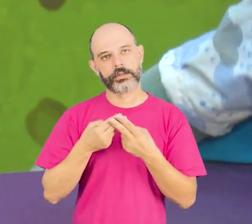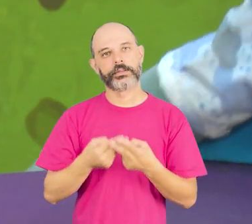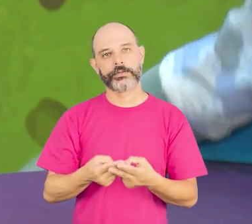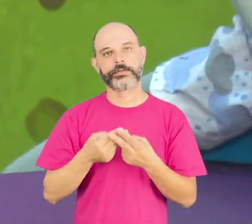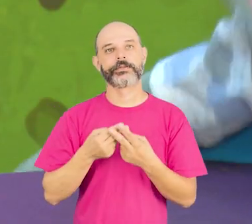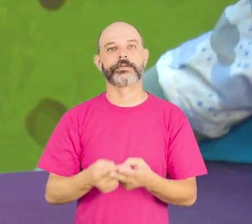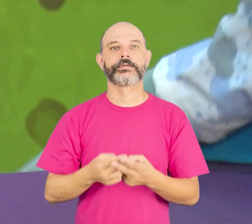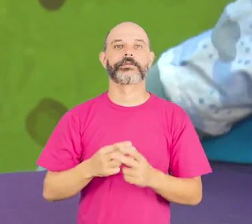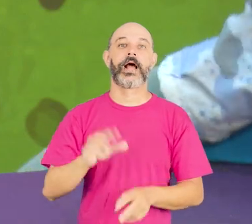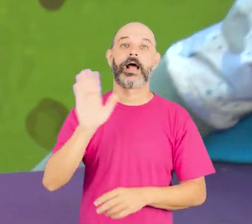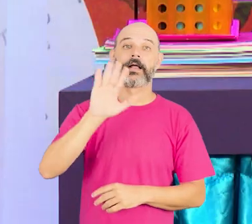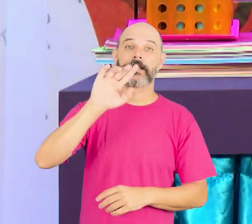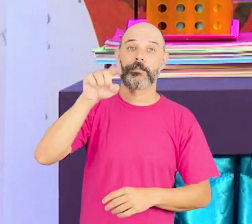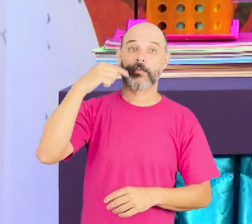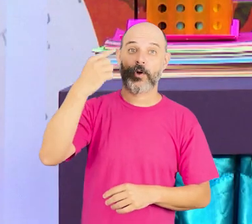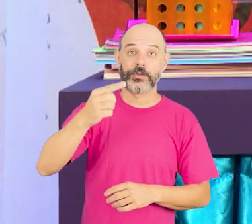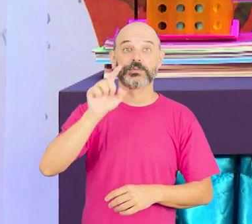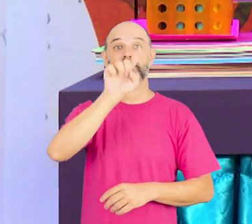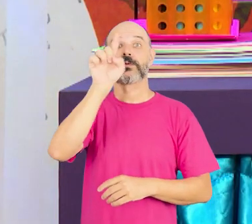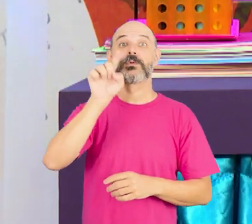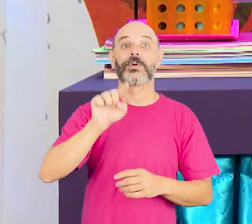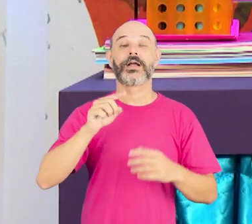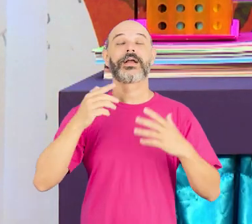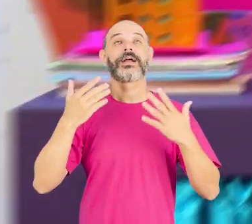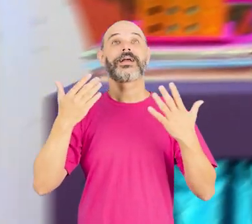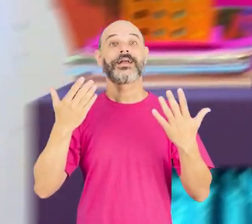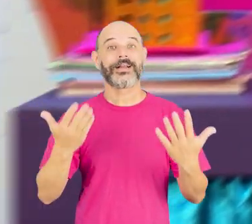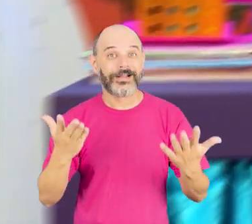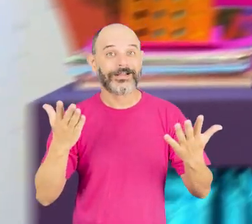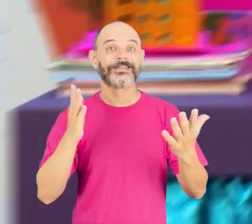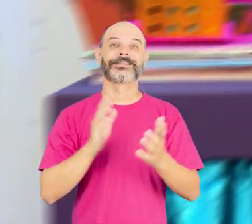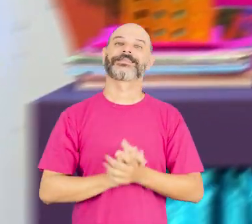de todos. Até o próximo